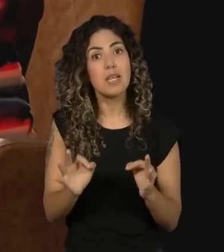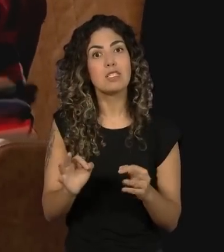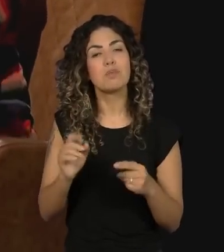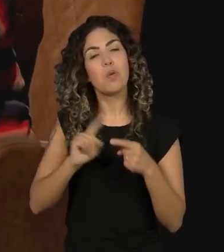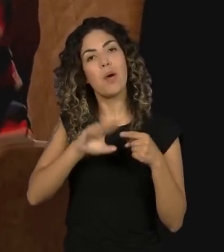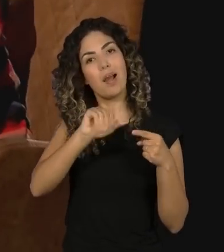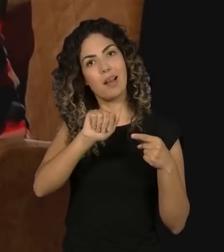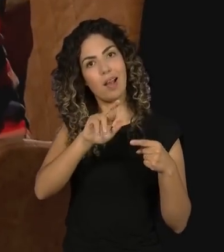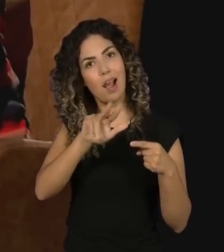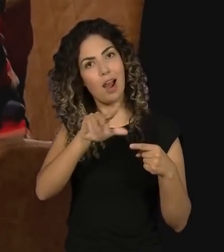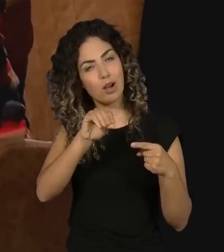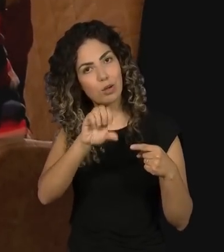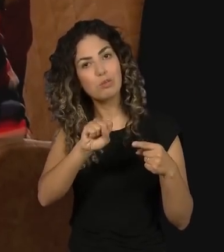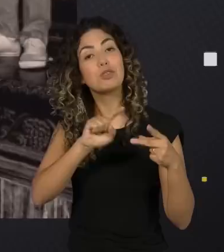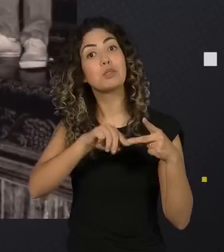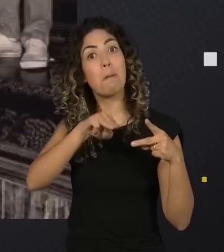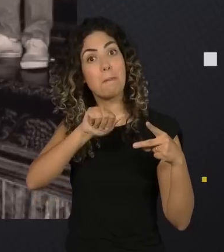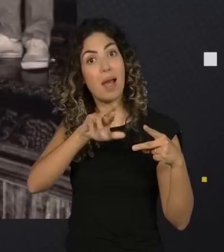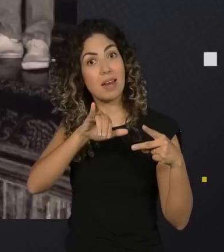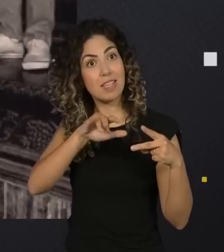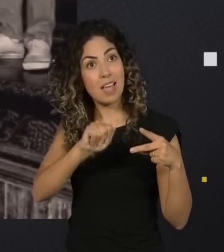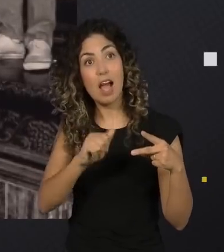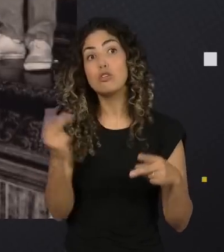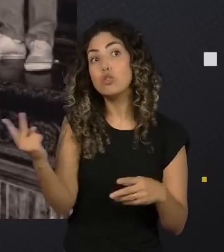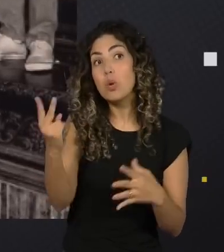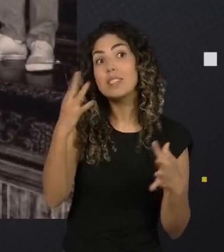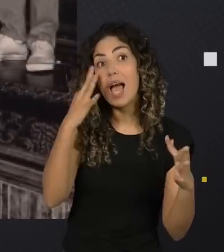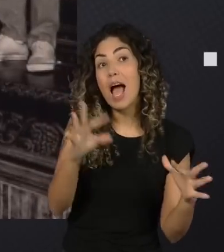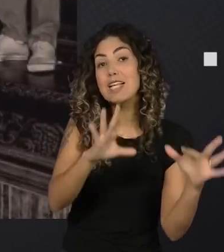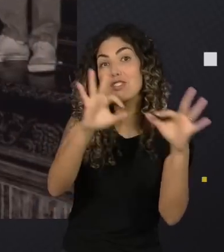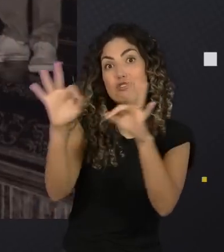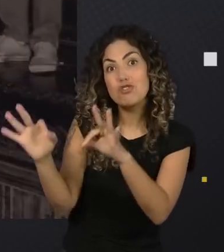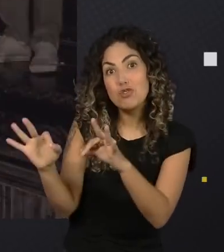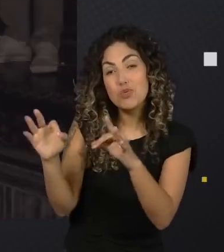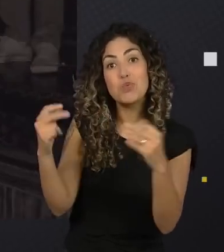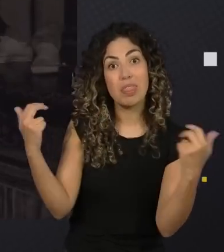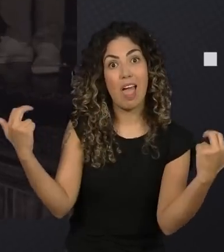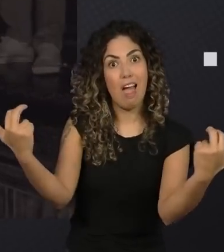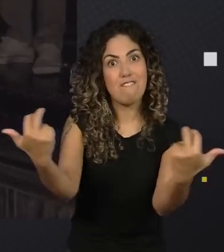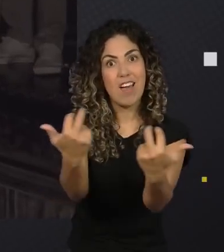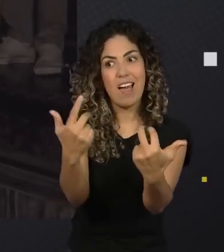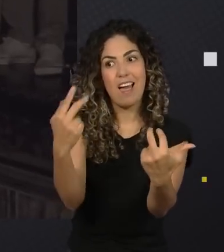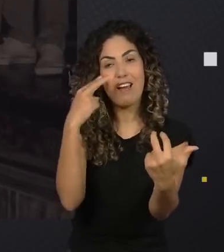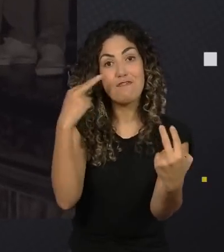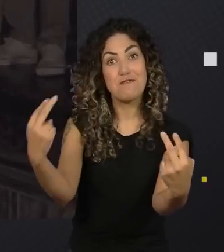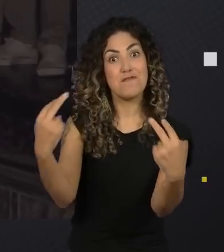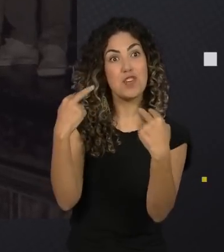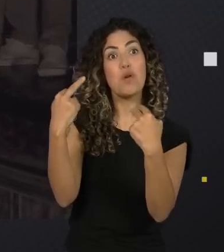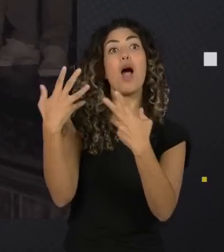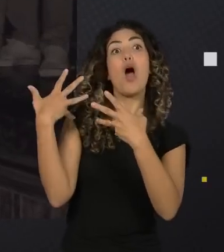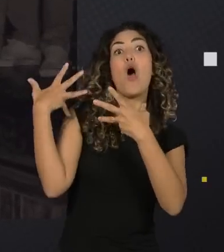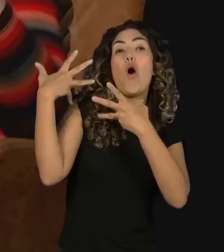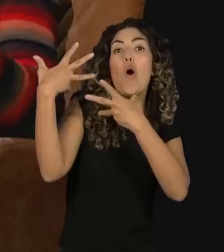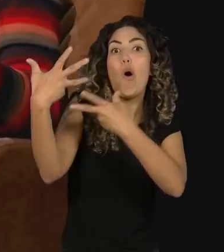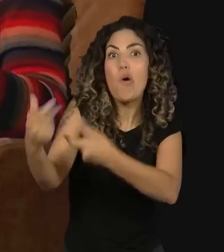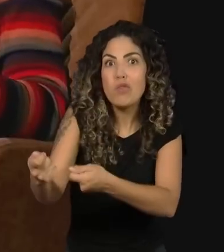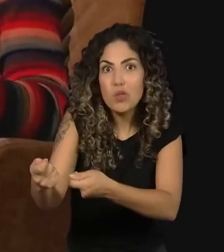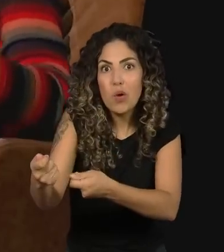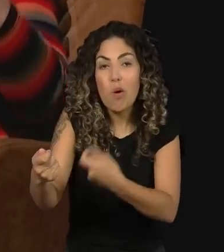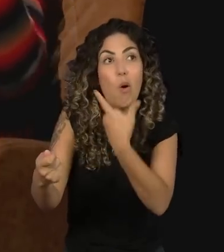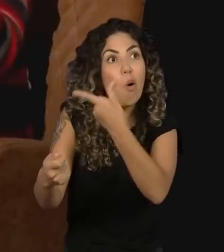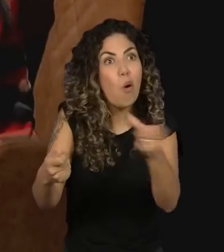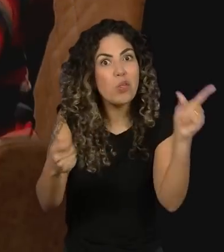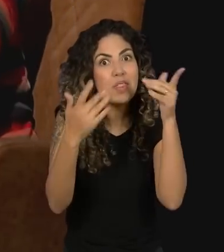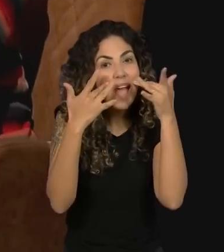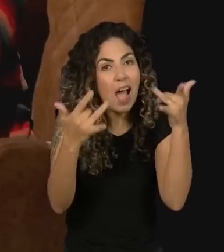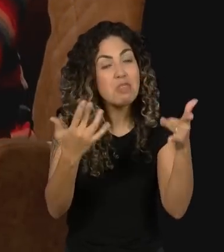me chamaram para fazer parte da companhia, para fazer outro Brecht, que eu já tinha feito, Tambores na Noite. Falei, eu vou. E